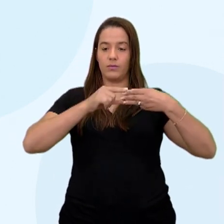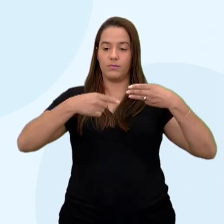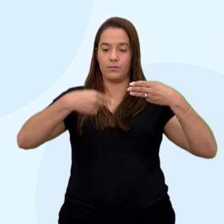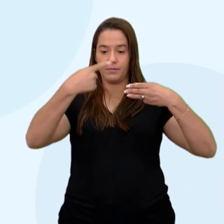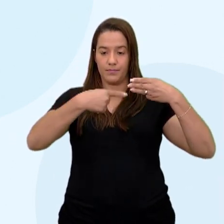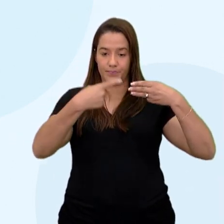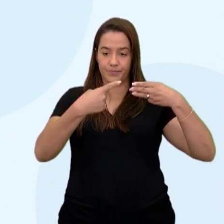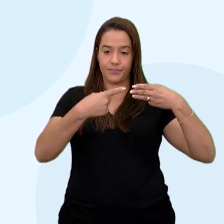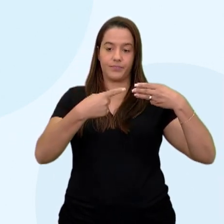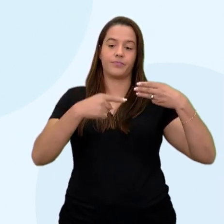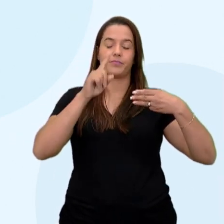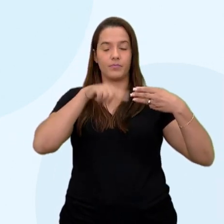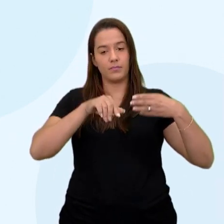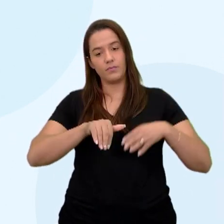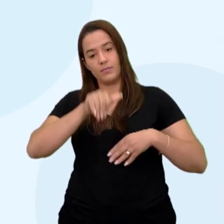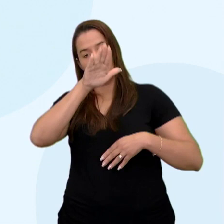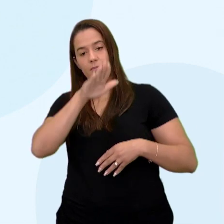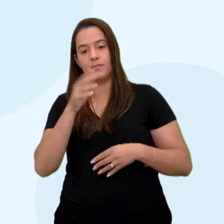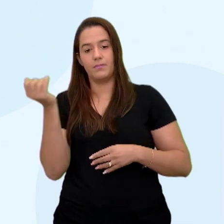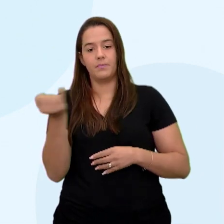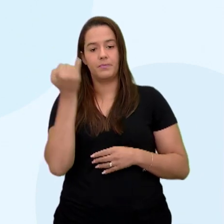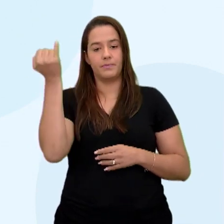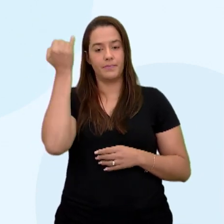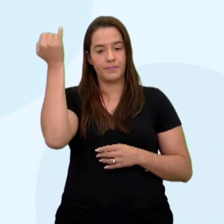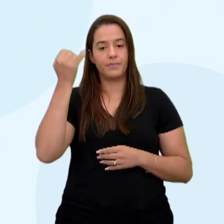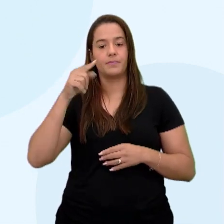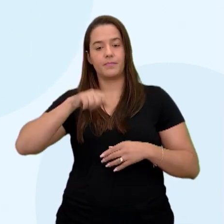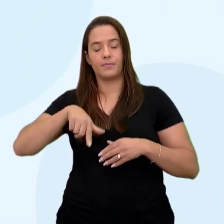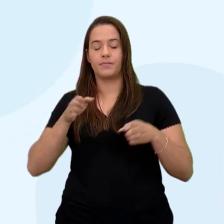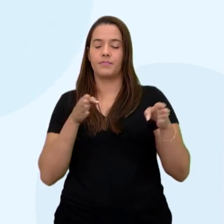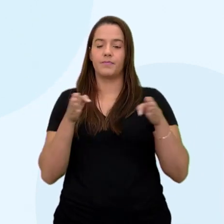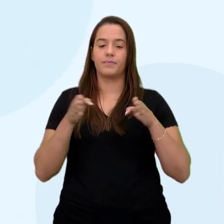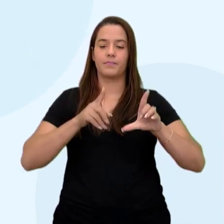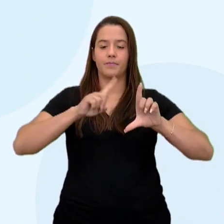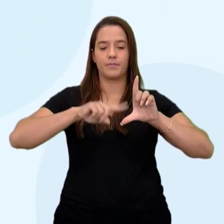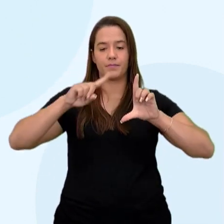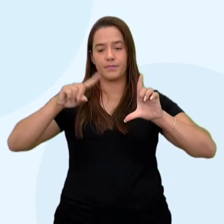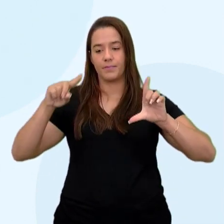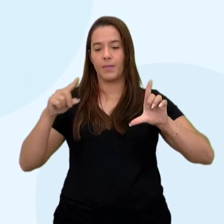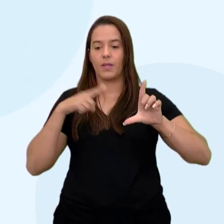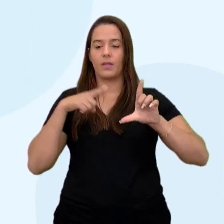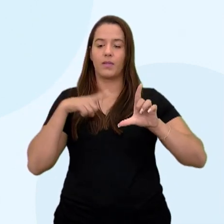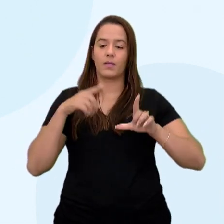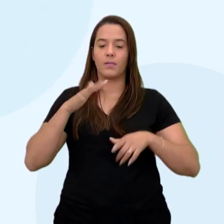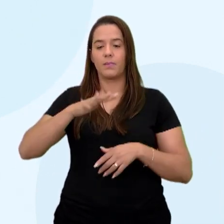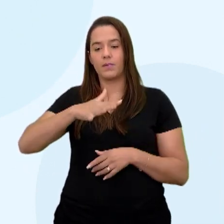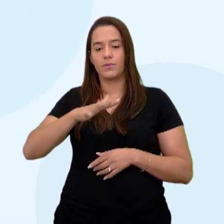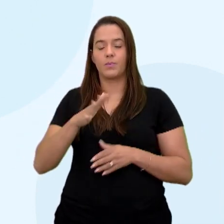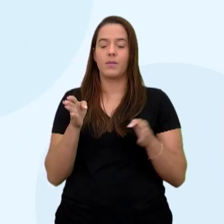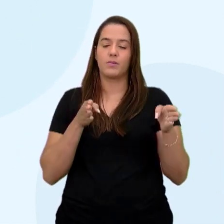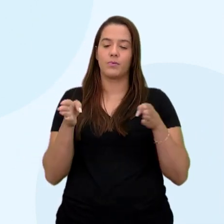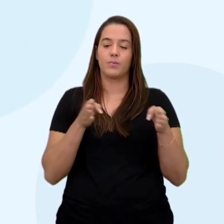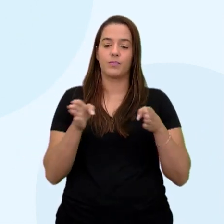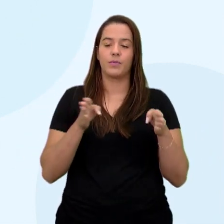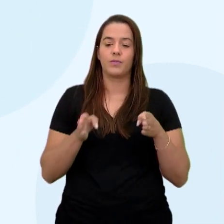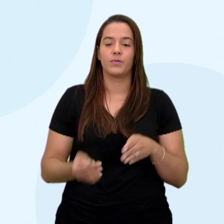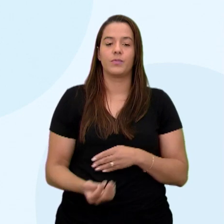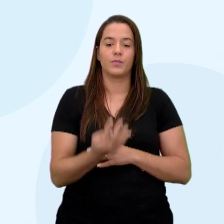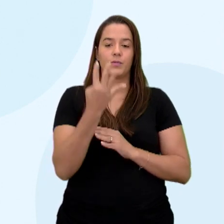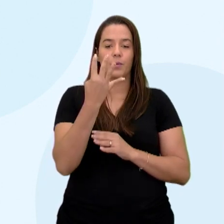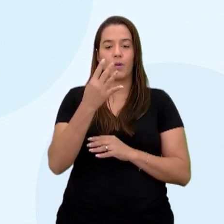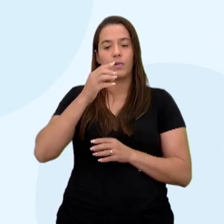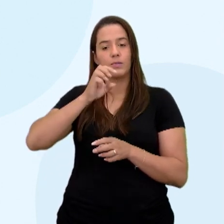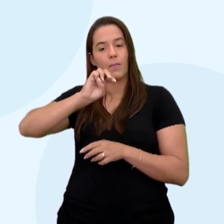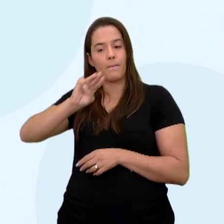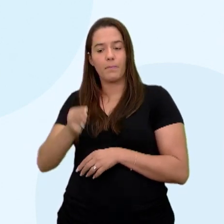No tempo, né, que da escala do tempo geológico, né? Que aí durou aí por volta mais ou menos aí de 4 bilhões